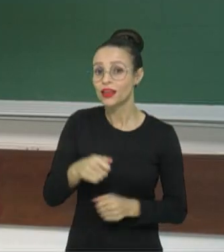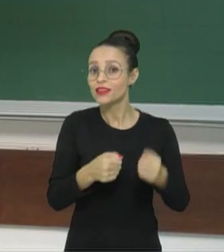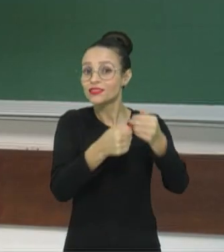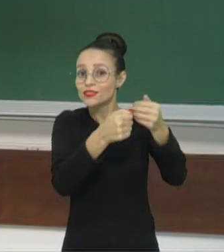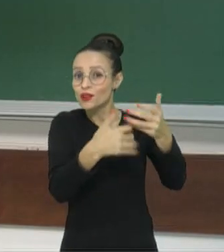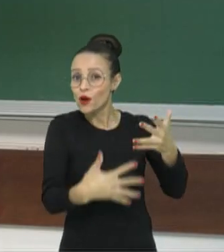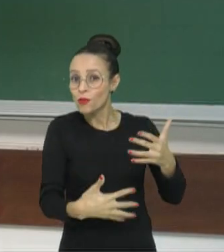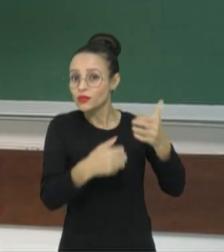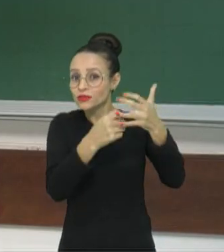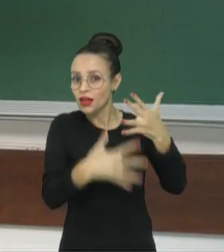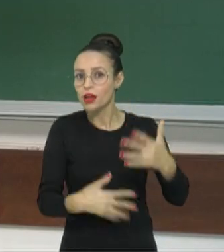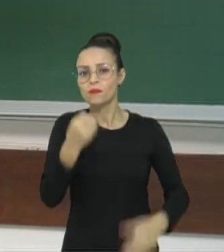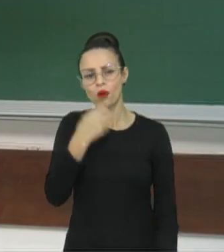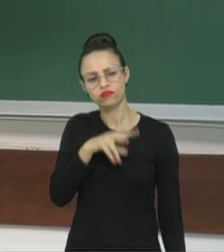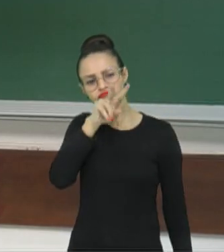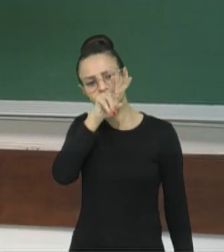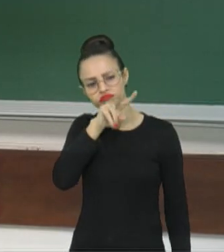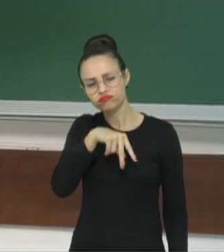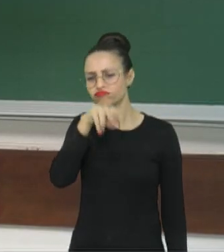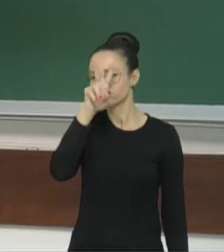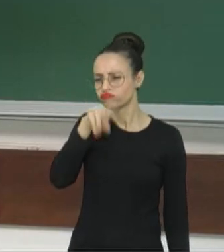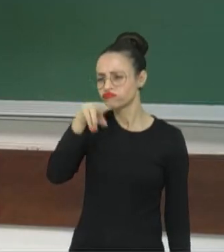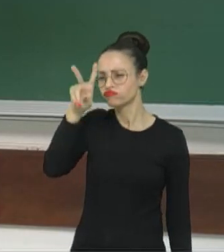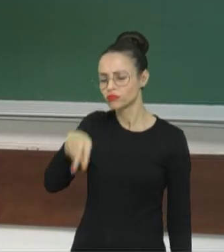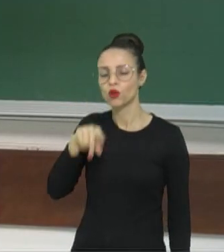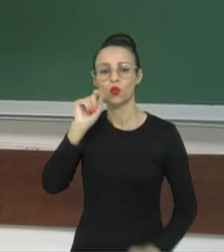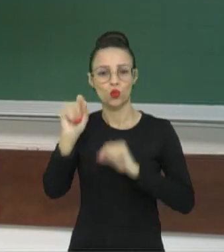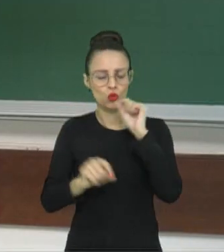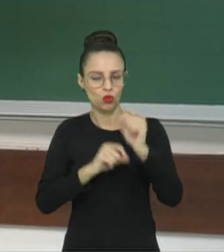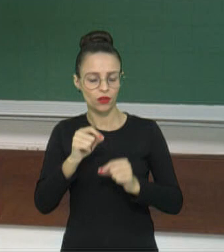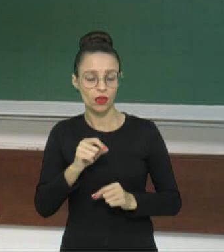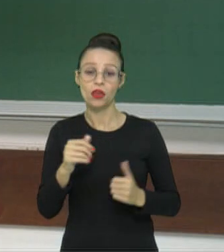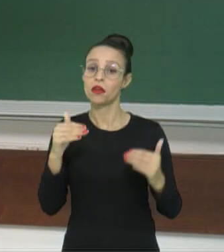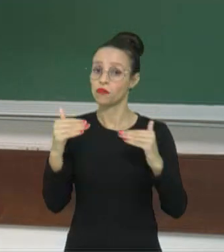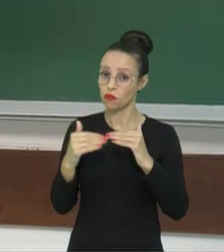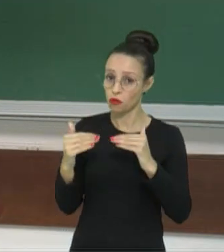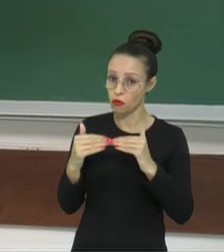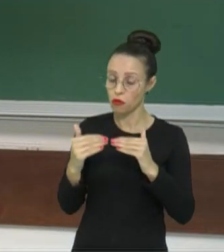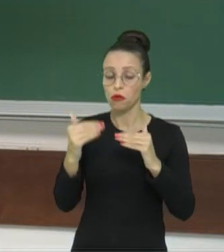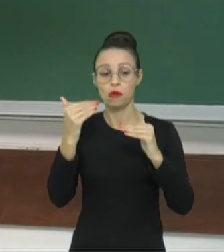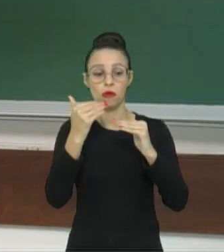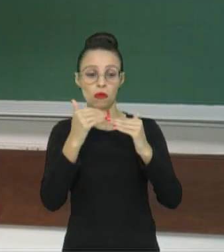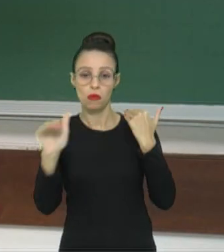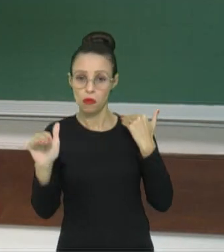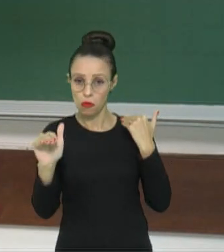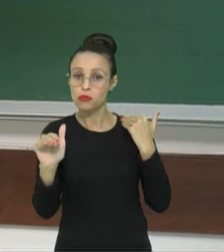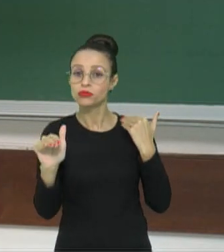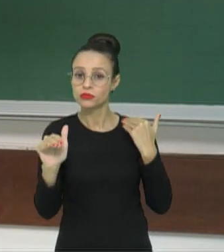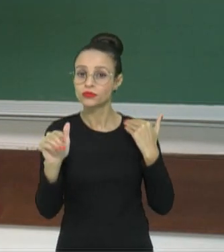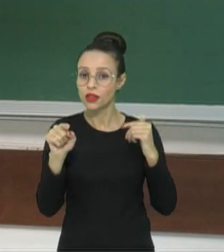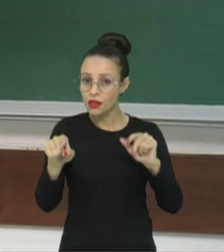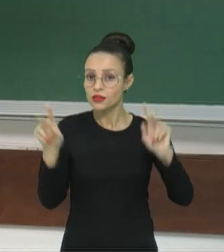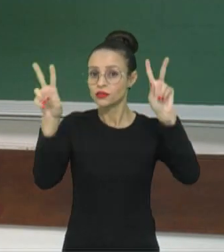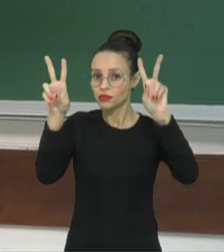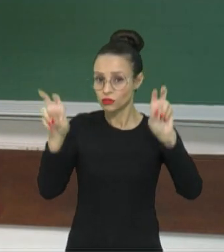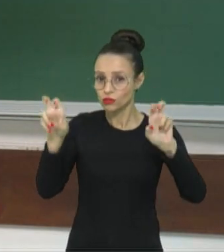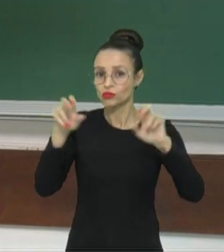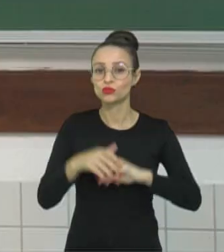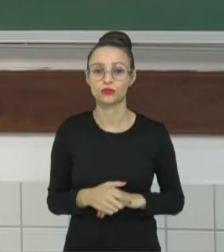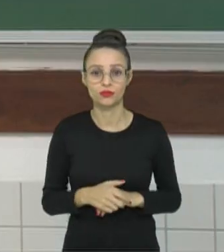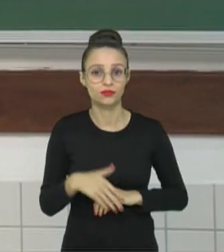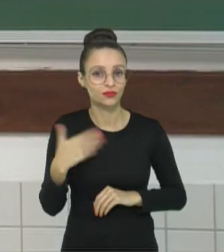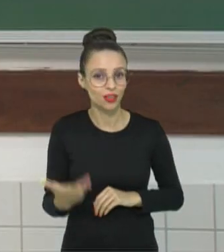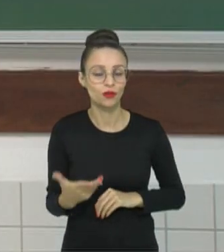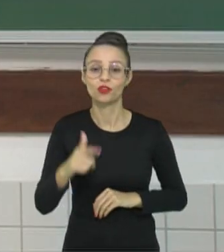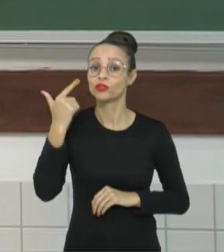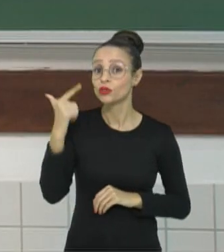é sempre bom a gente ler. Por quê? Porque a gente acaba vendo comentários a favor ou comentários contra aquilo que está acontecendo, e